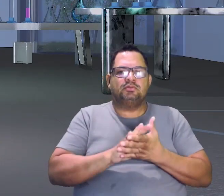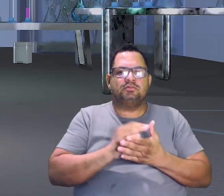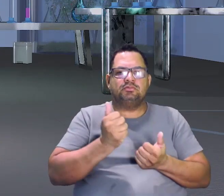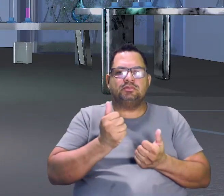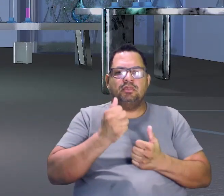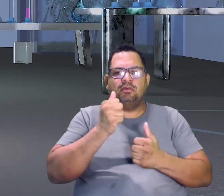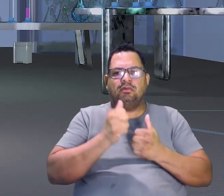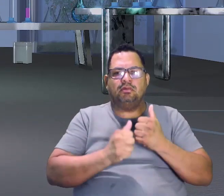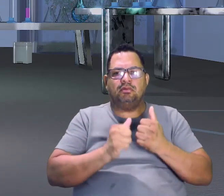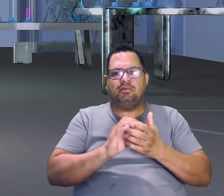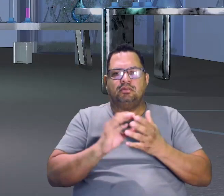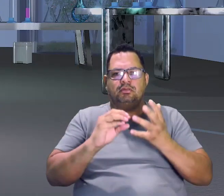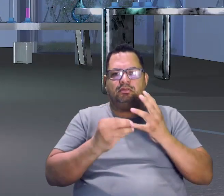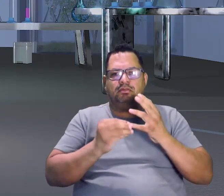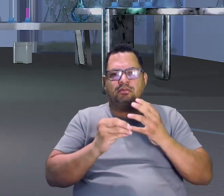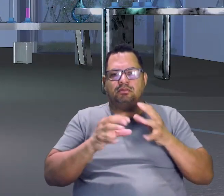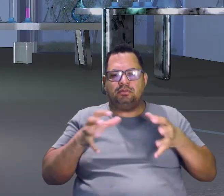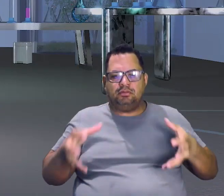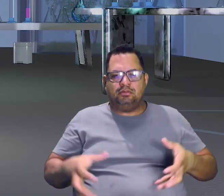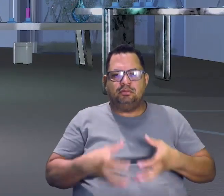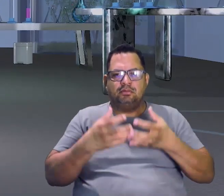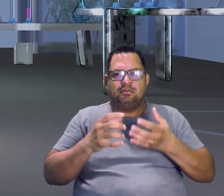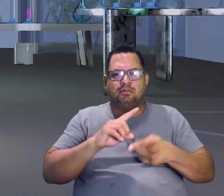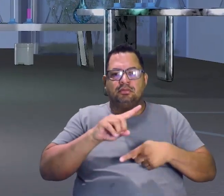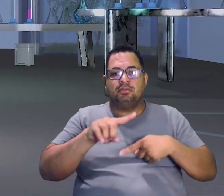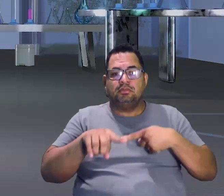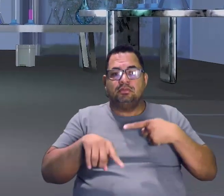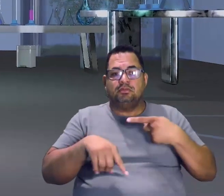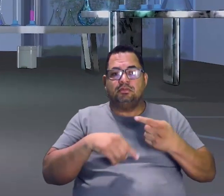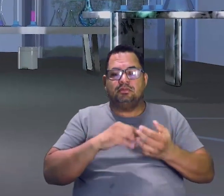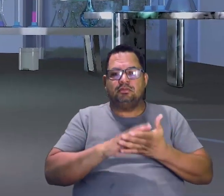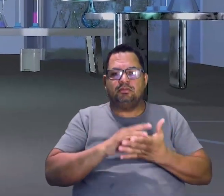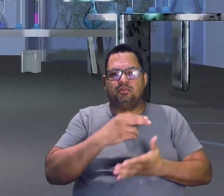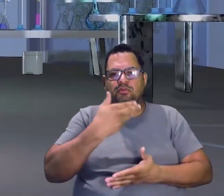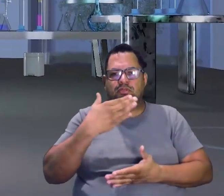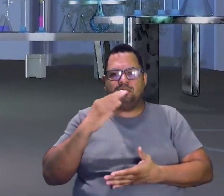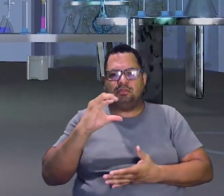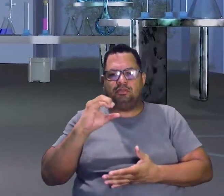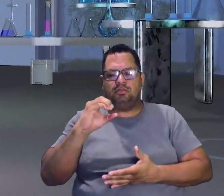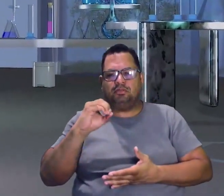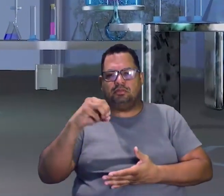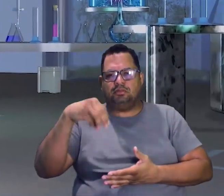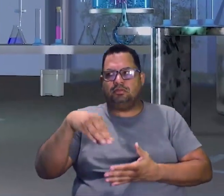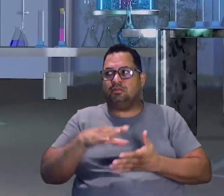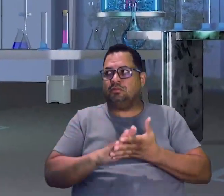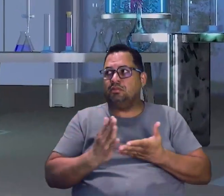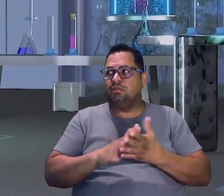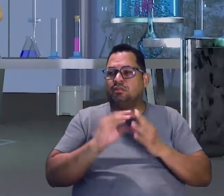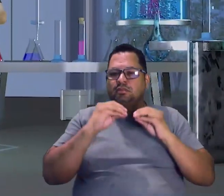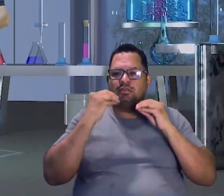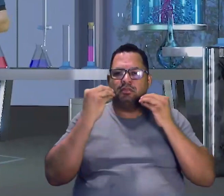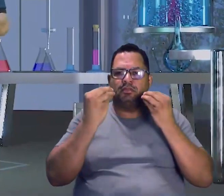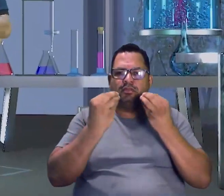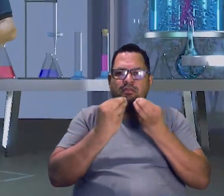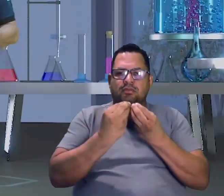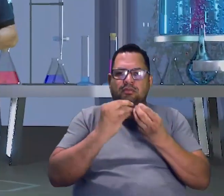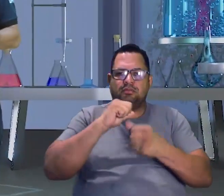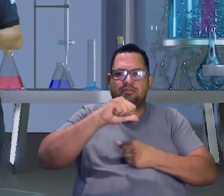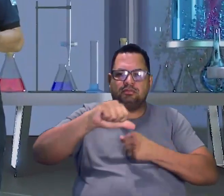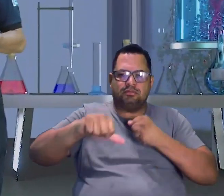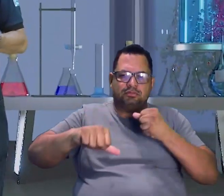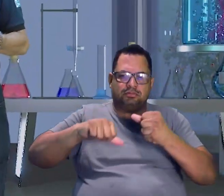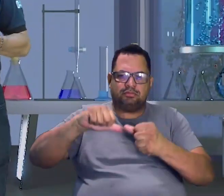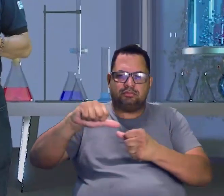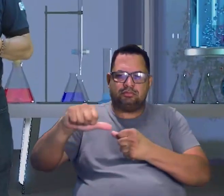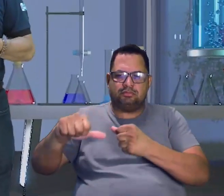salada. Daqui a meia hora você já não tem mais isso. Aquelas substâncias, aqueles tipos de matéria estão se